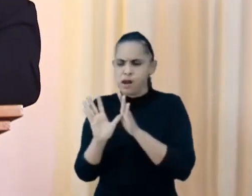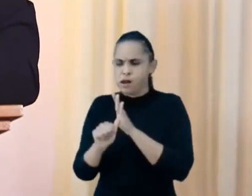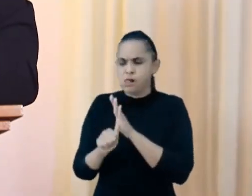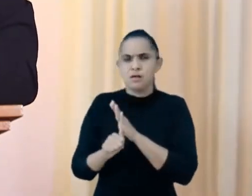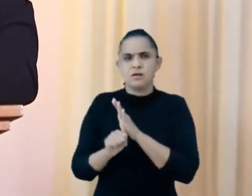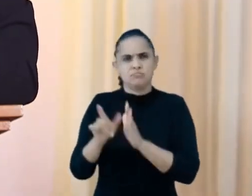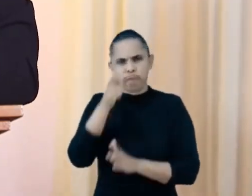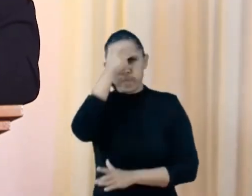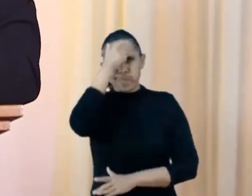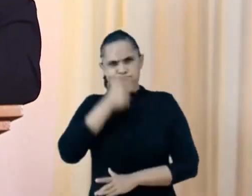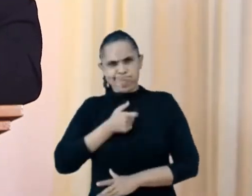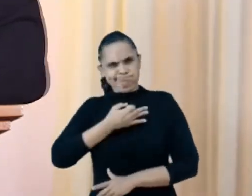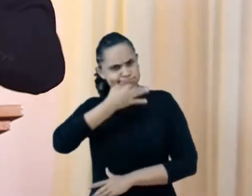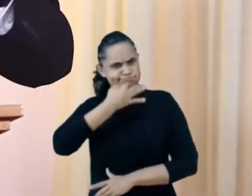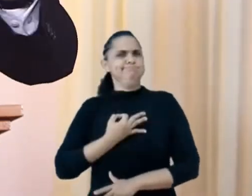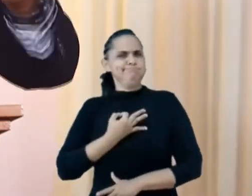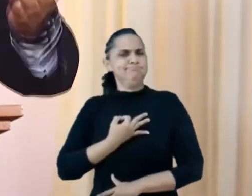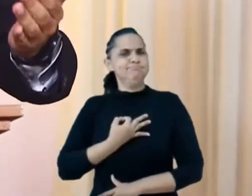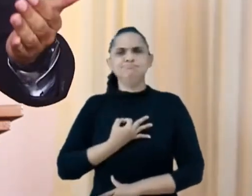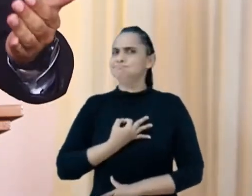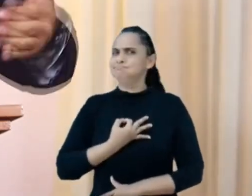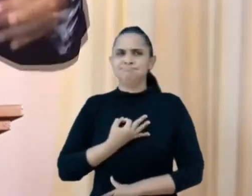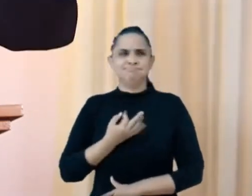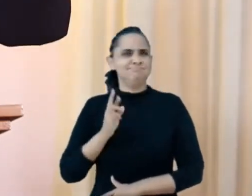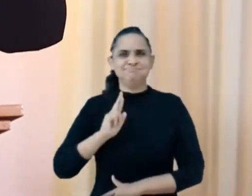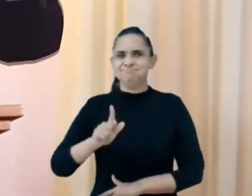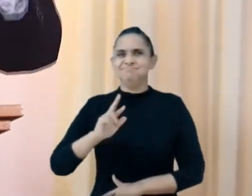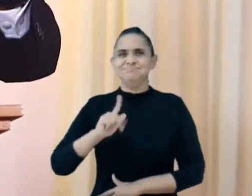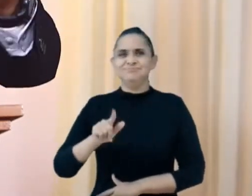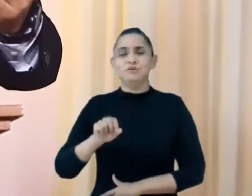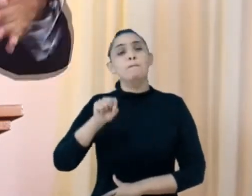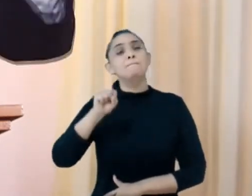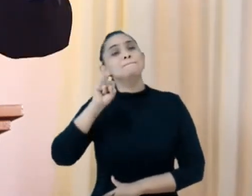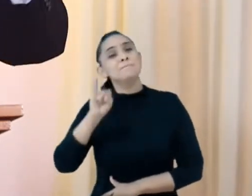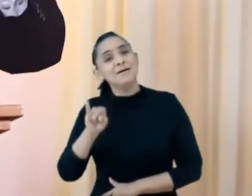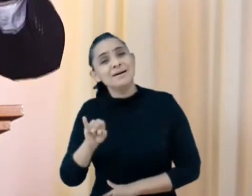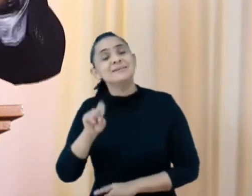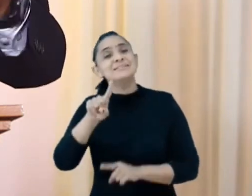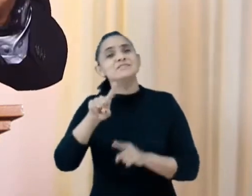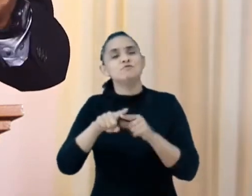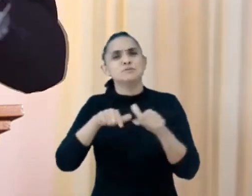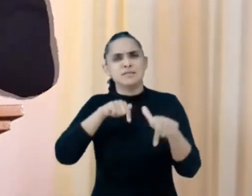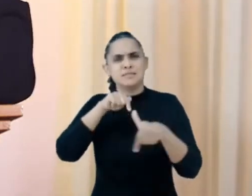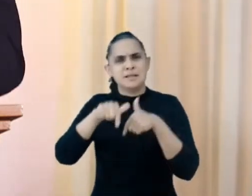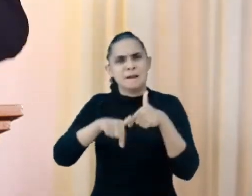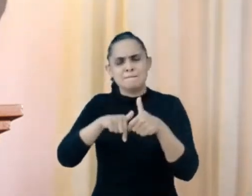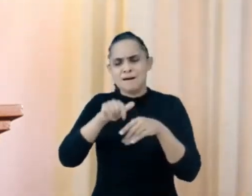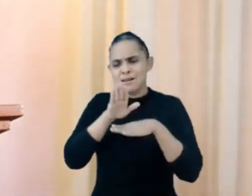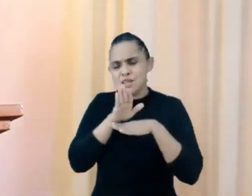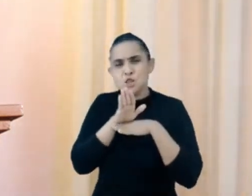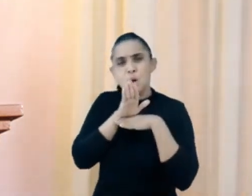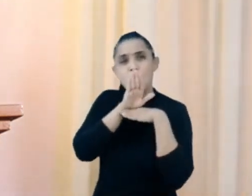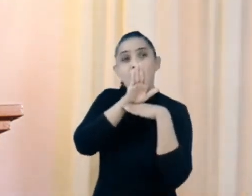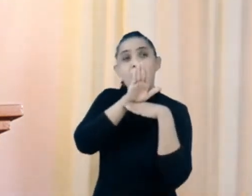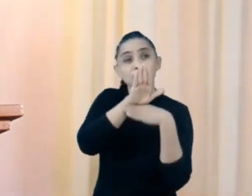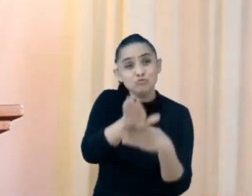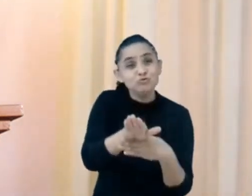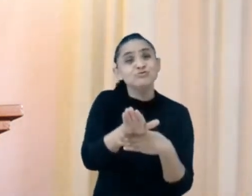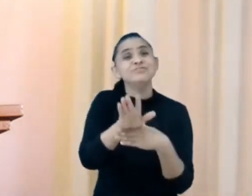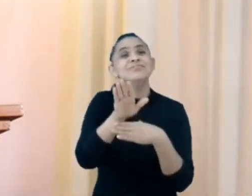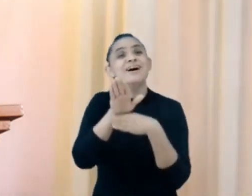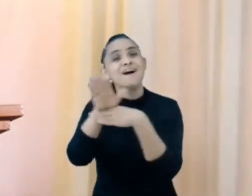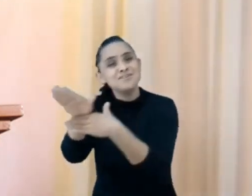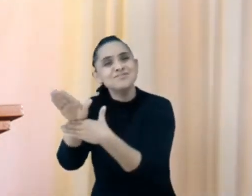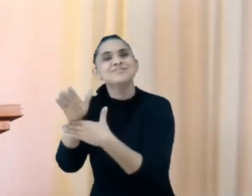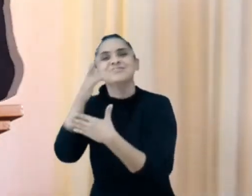honesto, mas é deixar de furtar, é trabalhar, é ser honesto e dividir com o